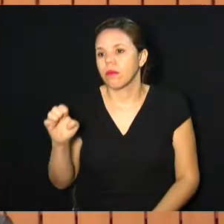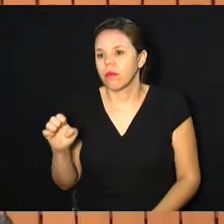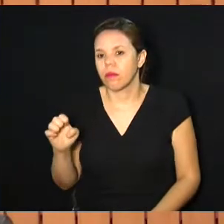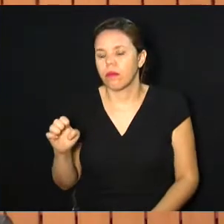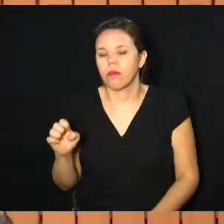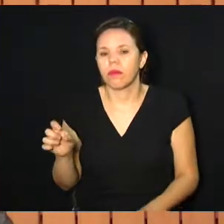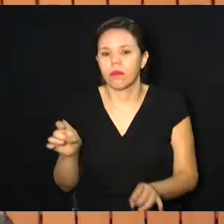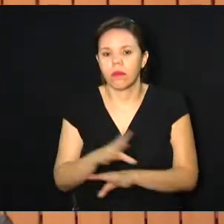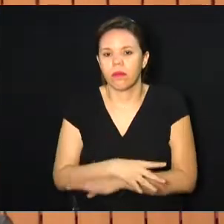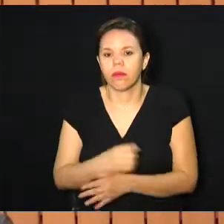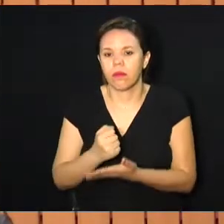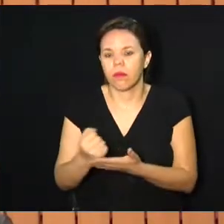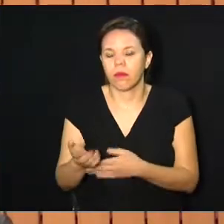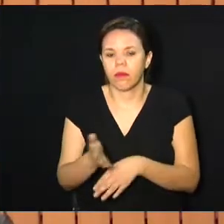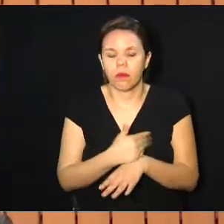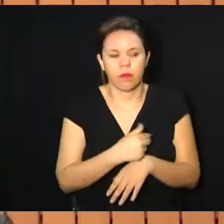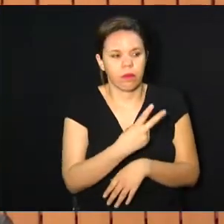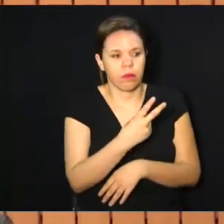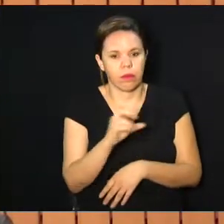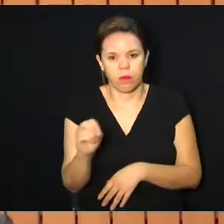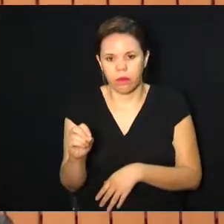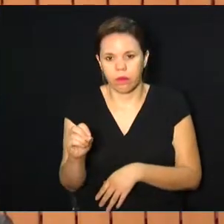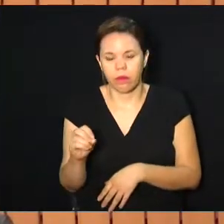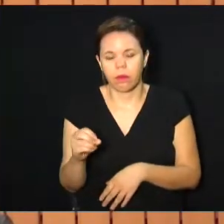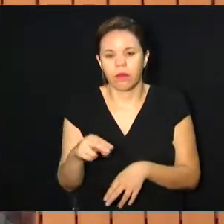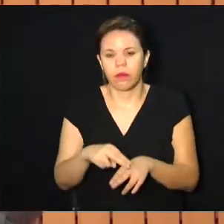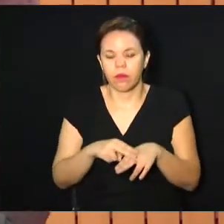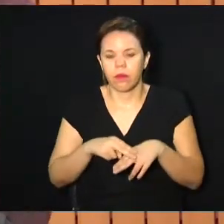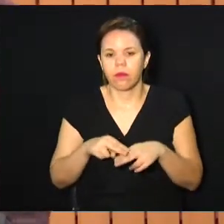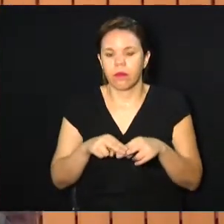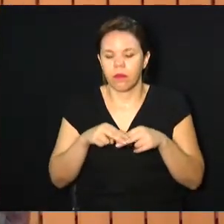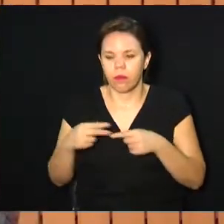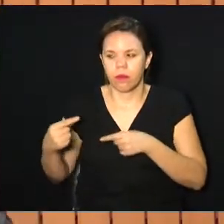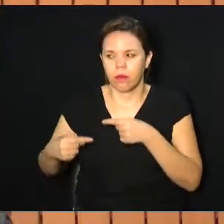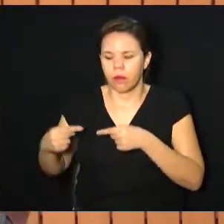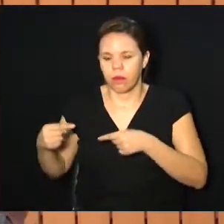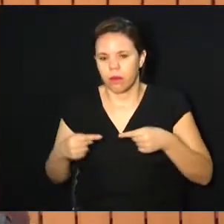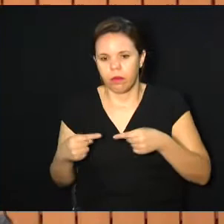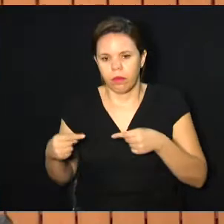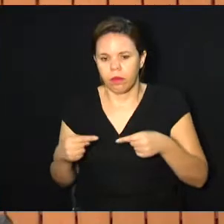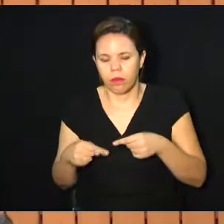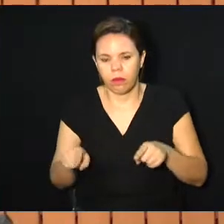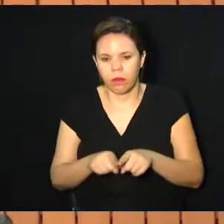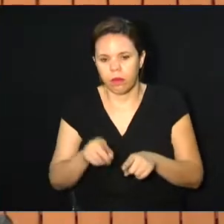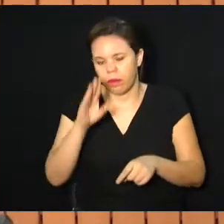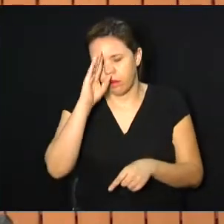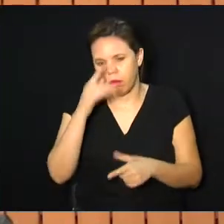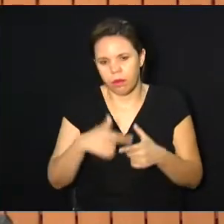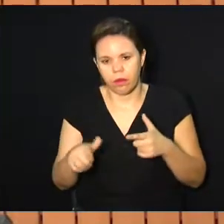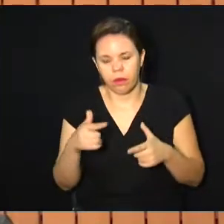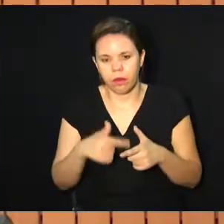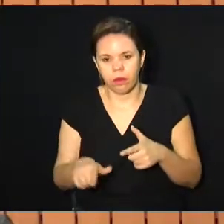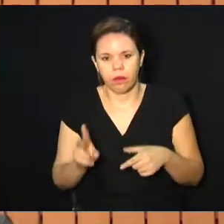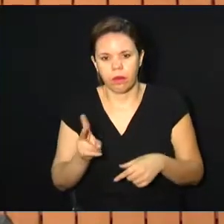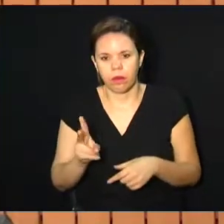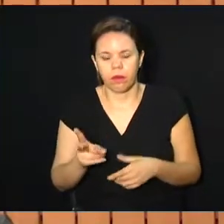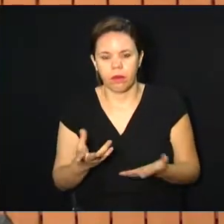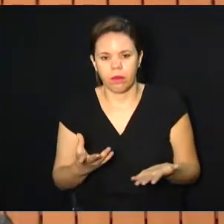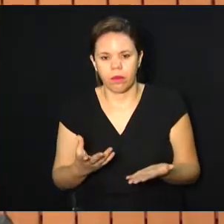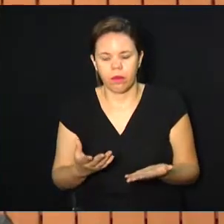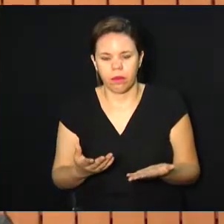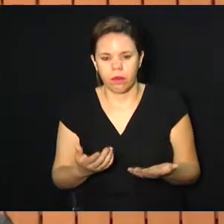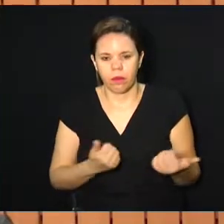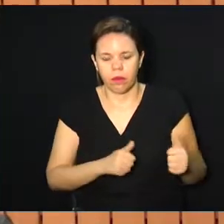de 2005, também por questões de competitividade, que é o que o IDEC tem apontado, que é um dos principais problemas sempre em editais de